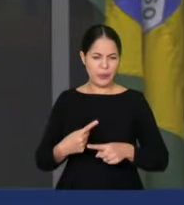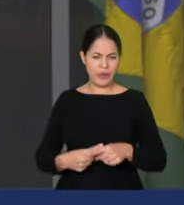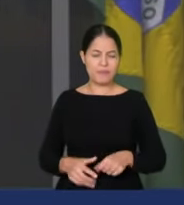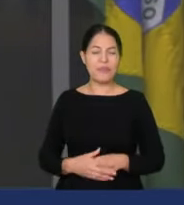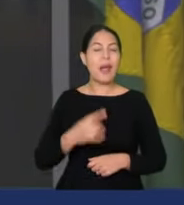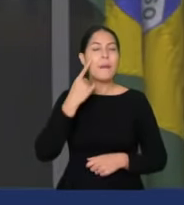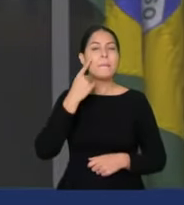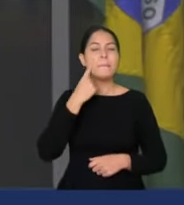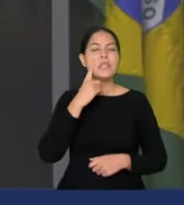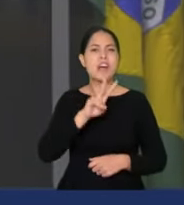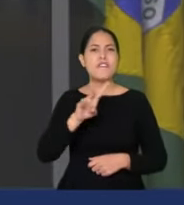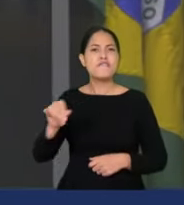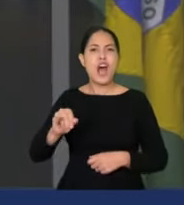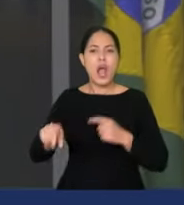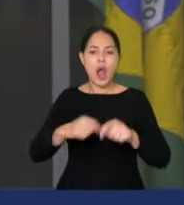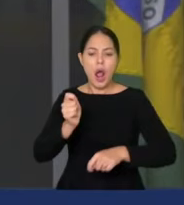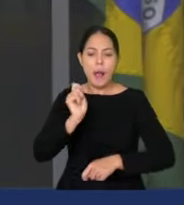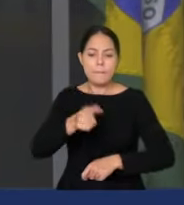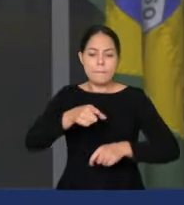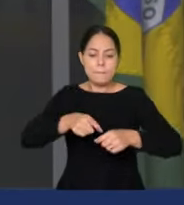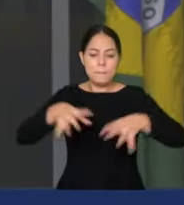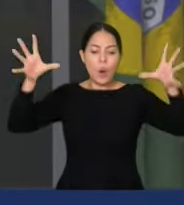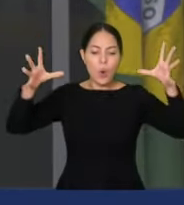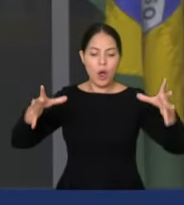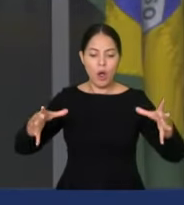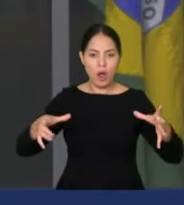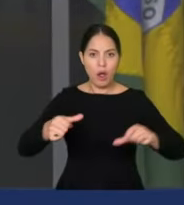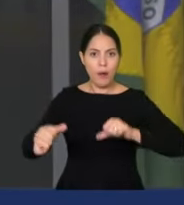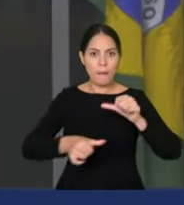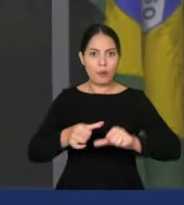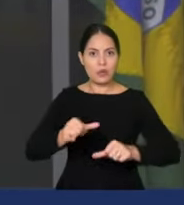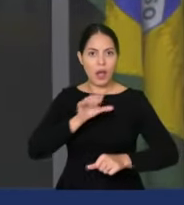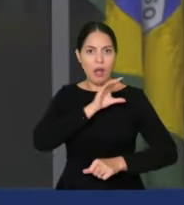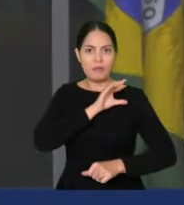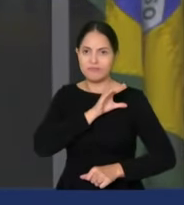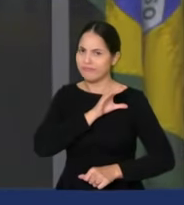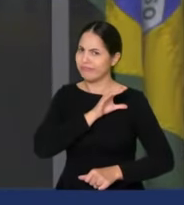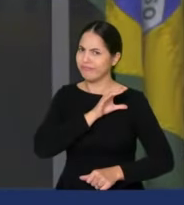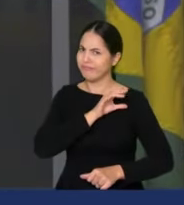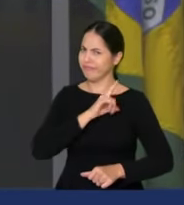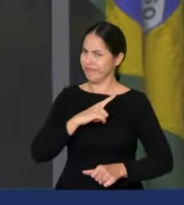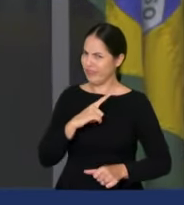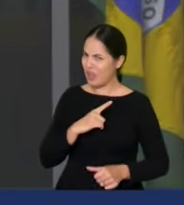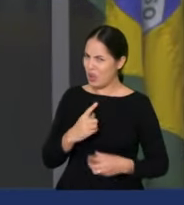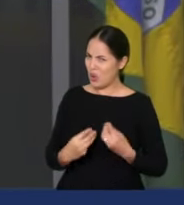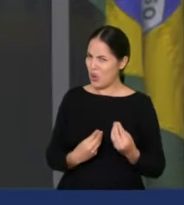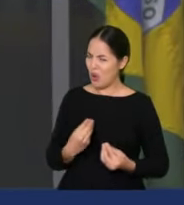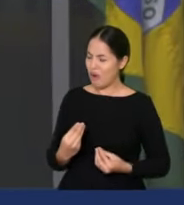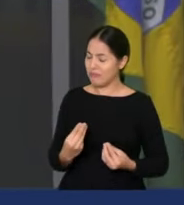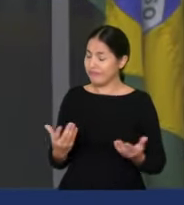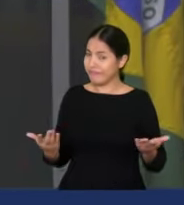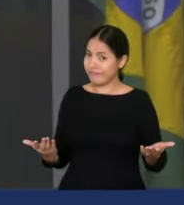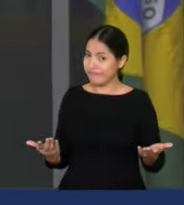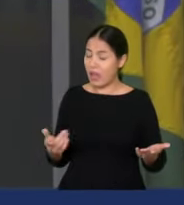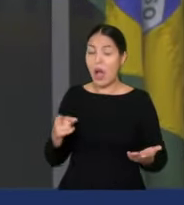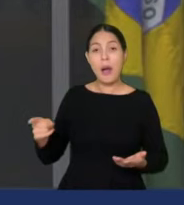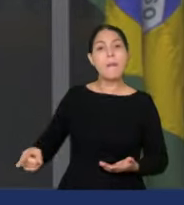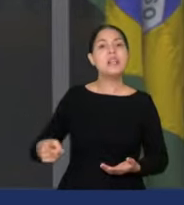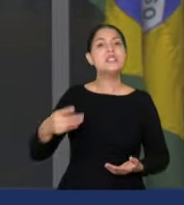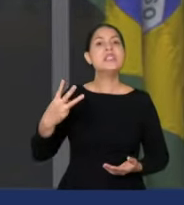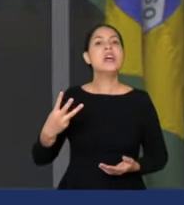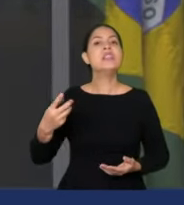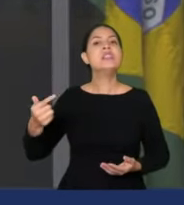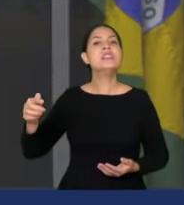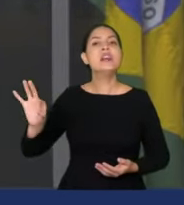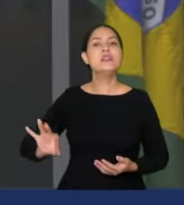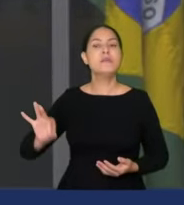mágica e mudar isso. Volto a dizer, o governo tem ali próximo a 30%. Ah, mas tem 50% das